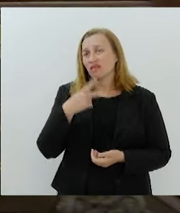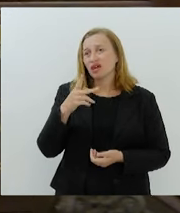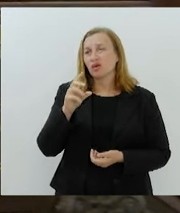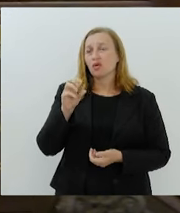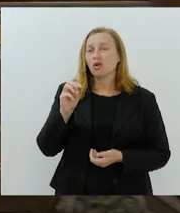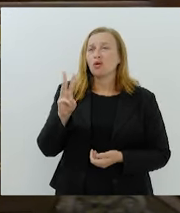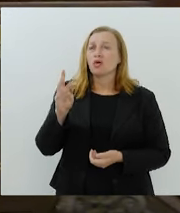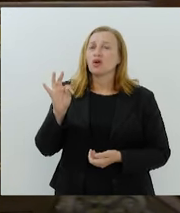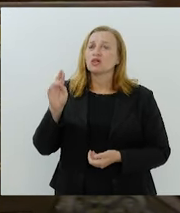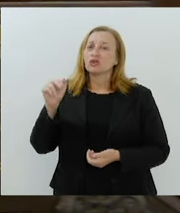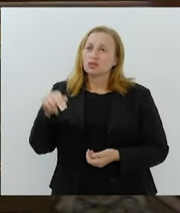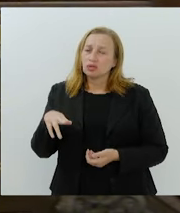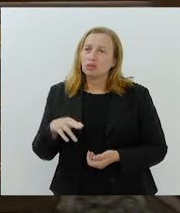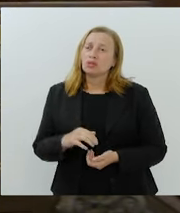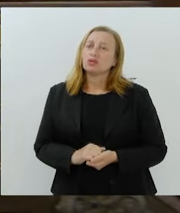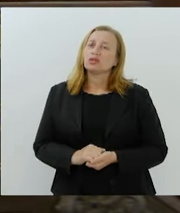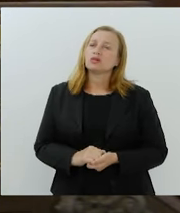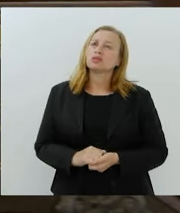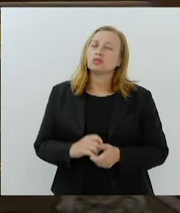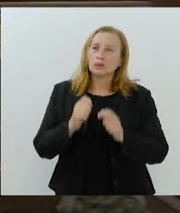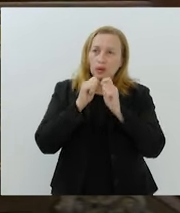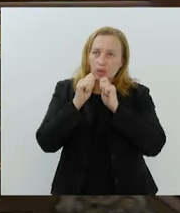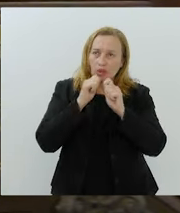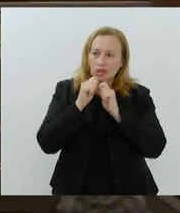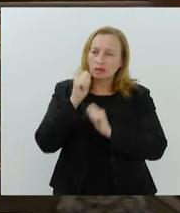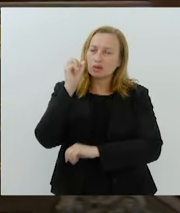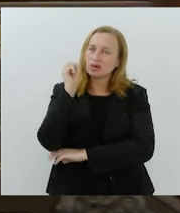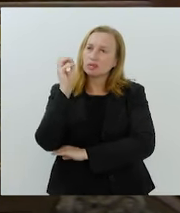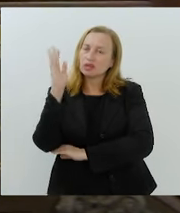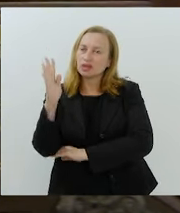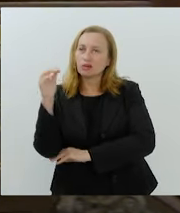um dos pioneiros do jornalismo ambiental do Brasil.